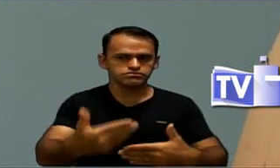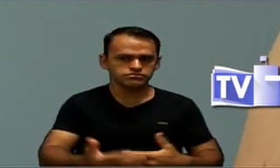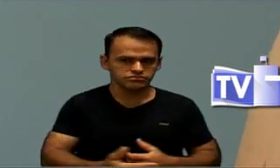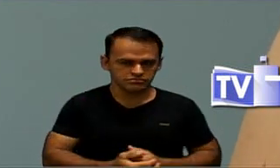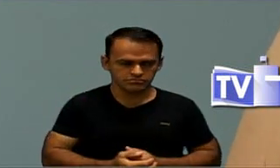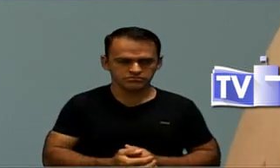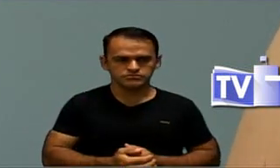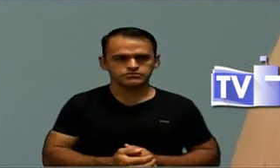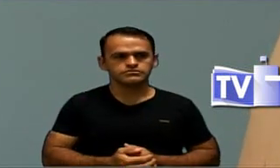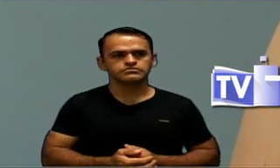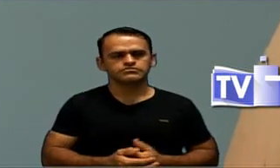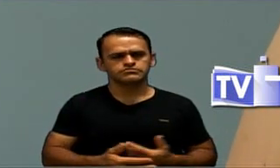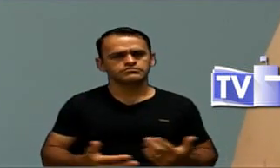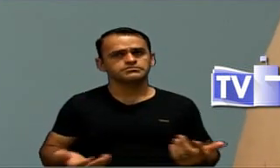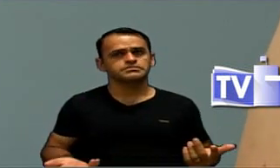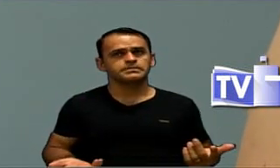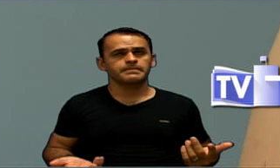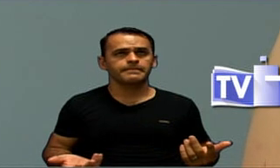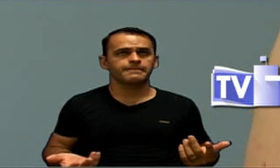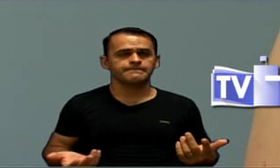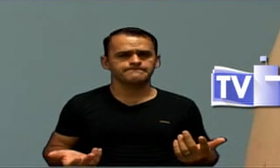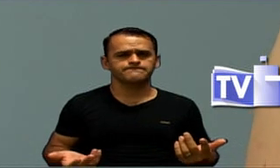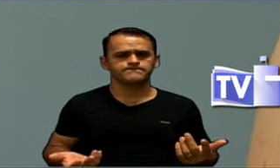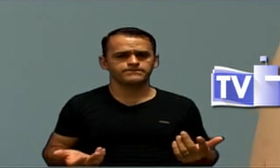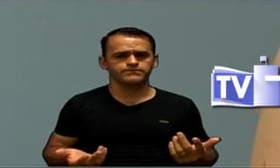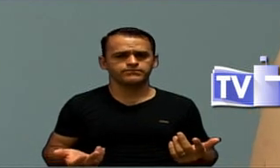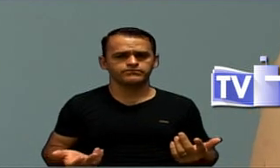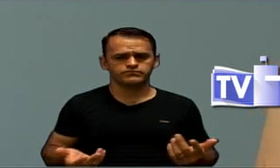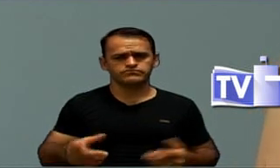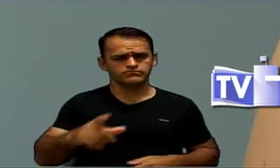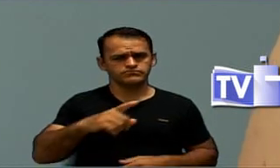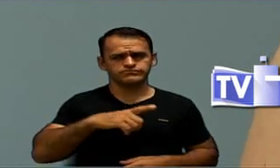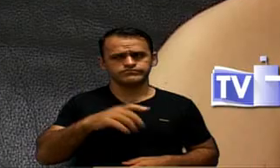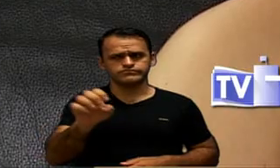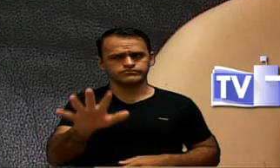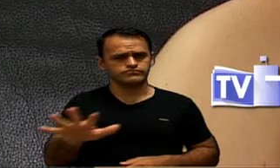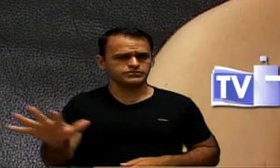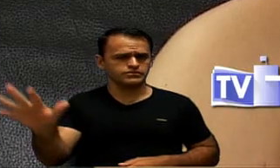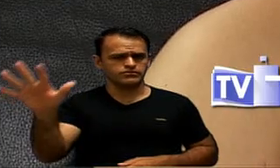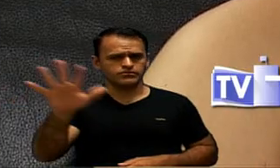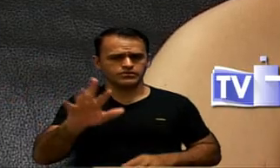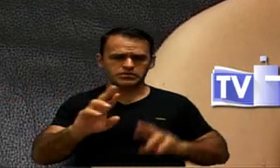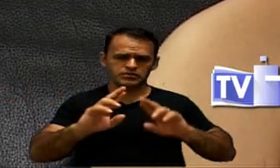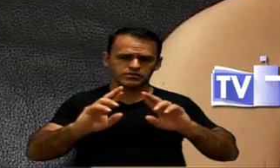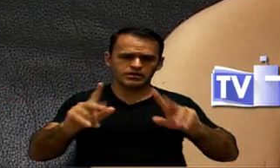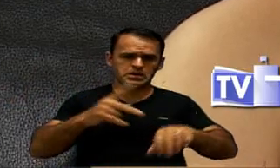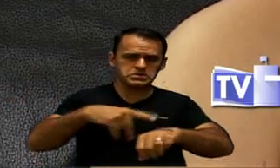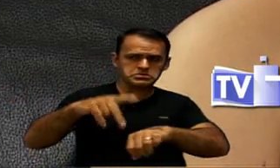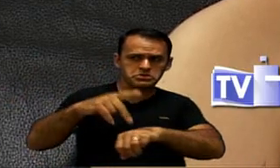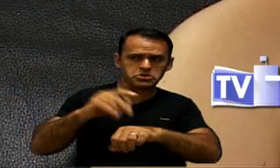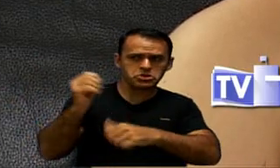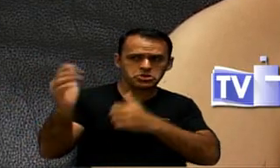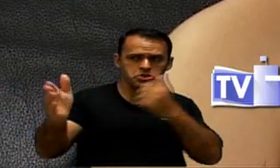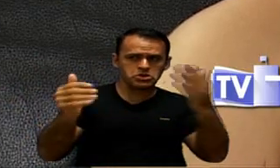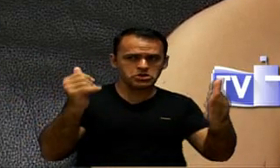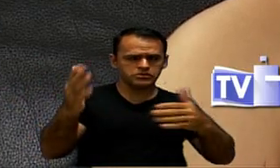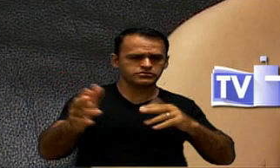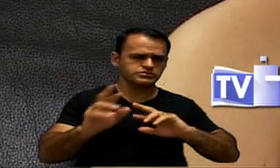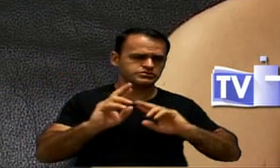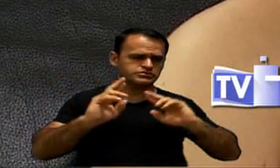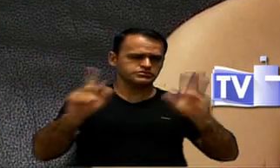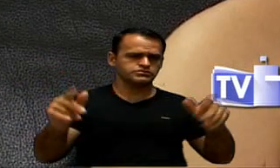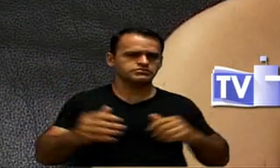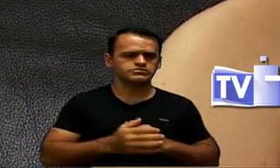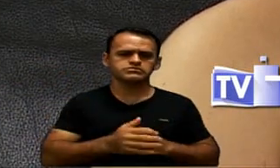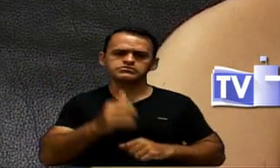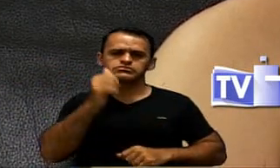industrialização brasileira, que não vai ser exatamente igual à industrialização europeia, né, pensando no exterior, mas a partir do momento que a mulher ela tem que